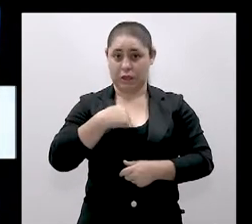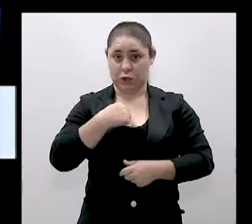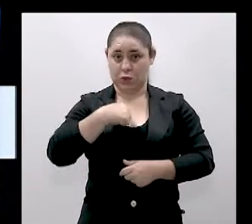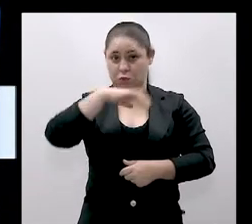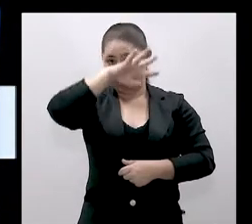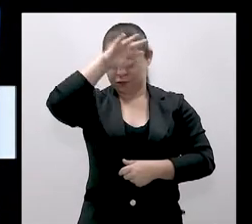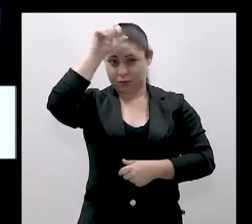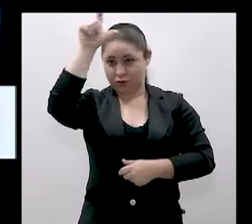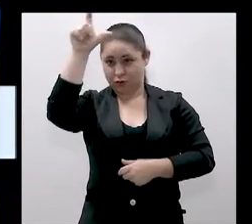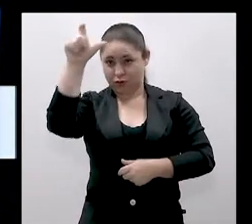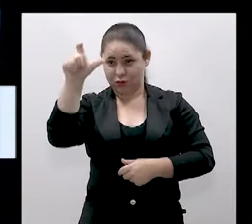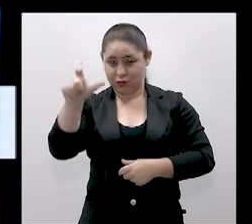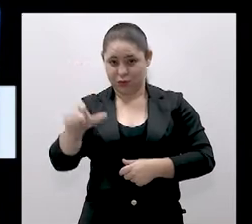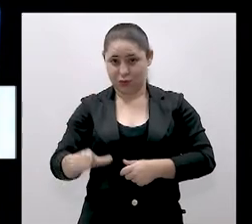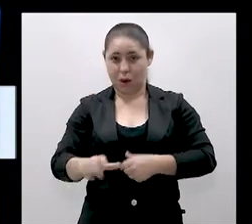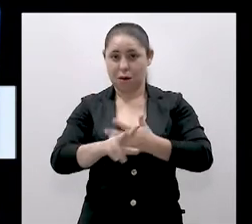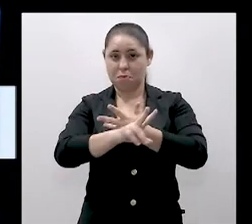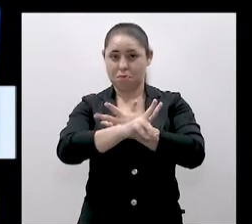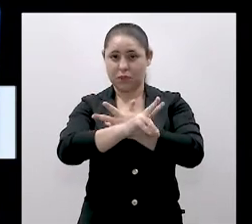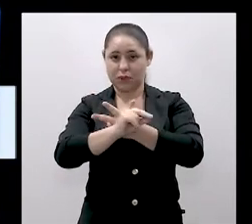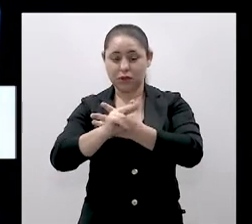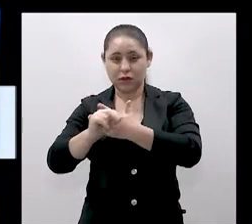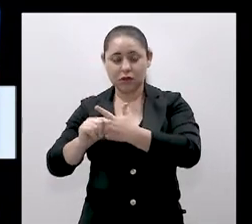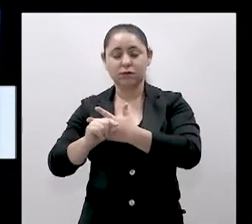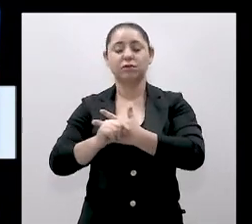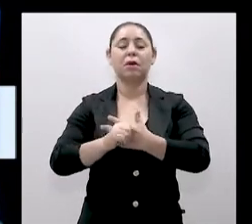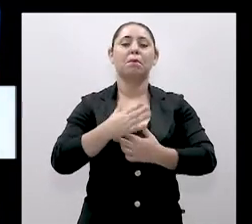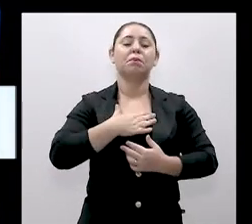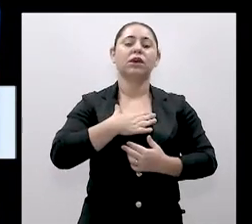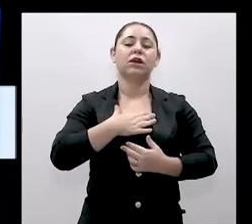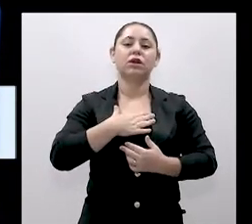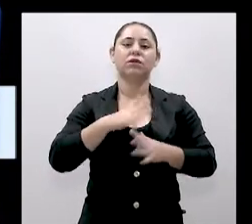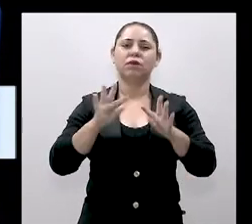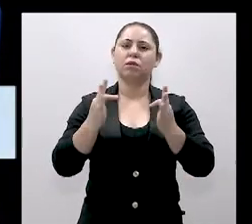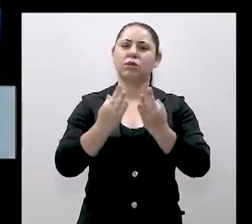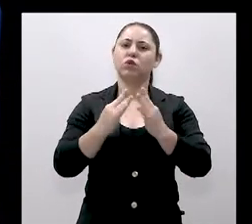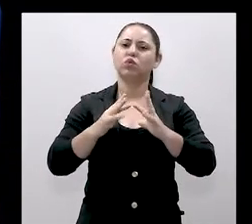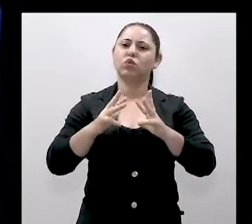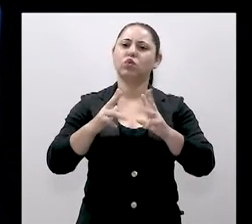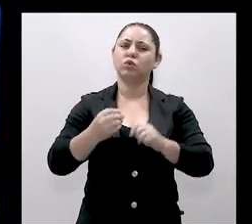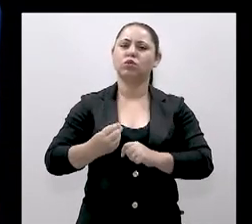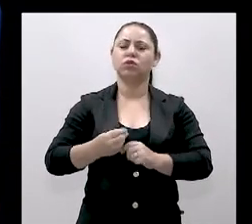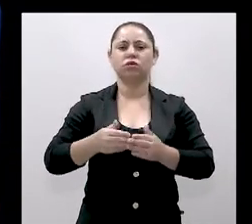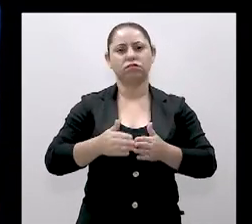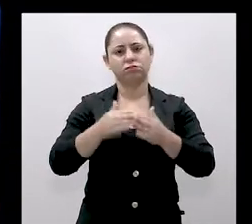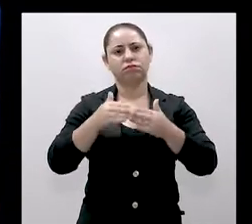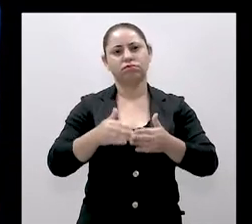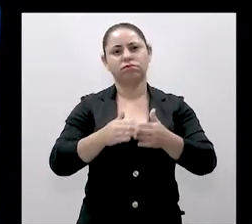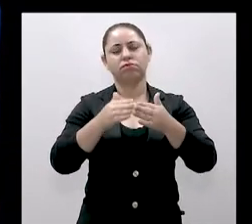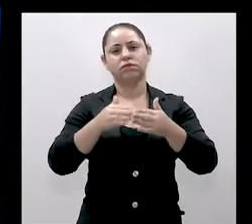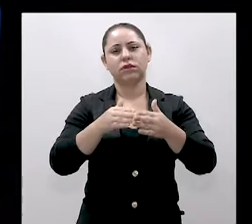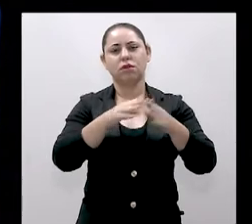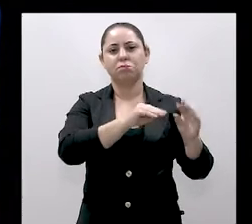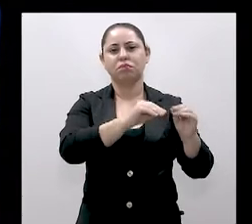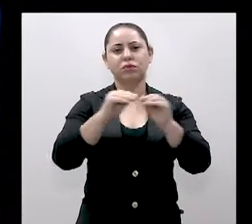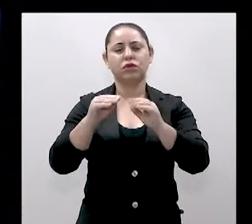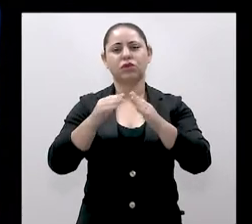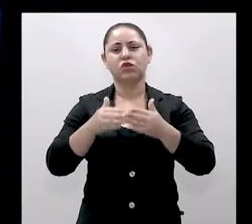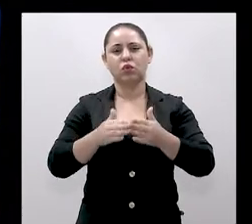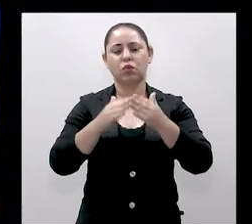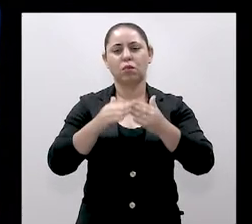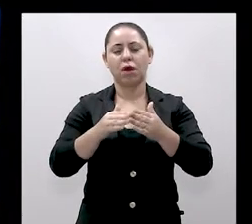Pantaneiro minha família toda é de Corumbá e eu saí de lá pequeno de Corumbá porque meu